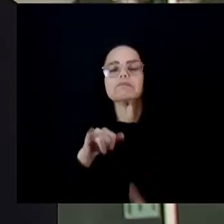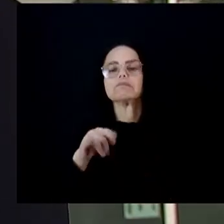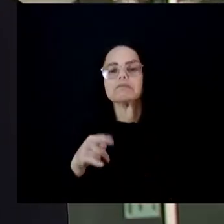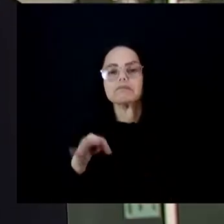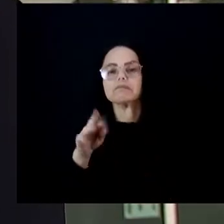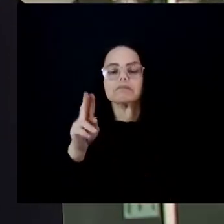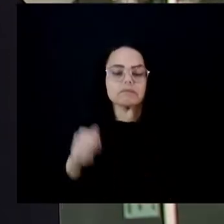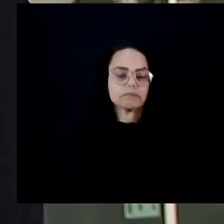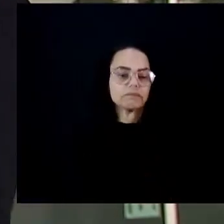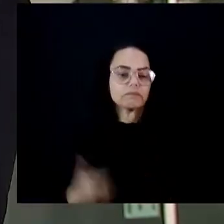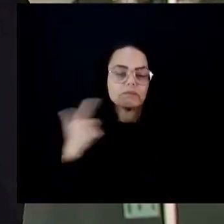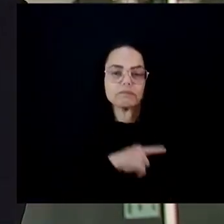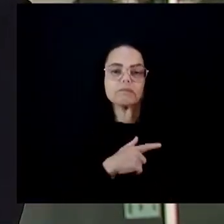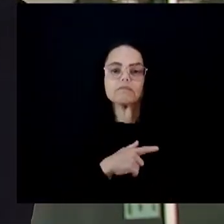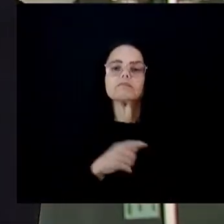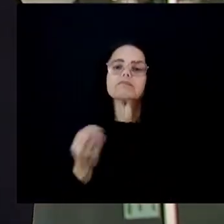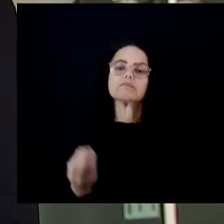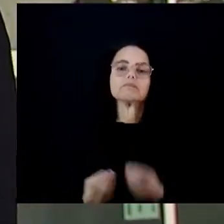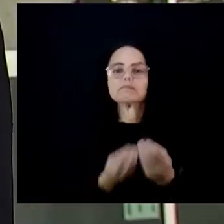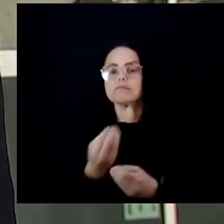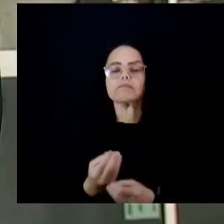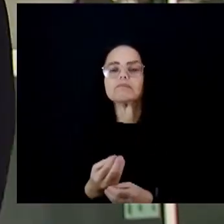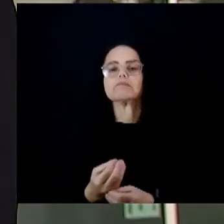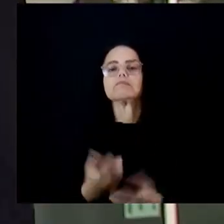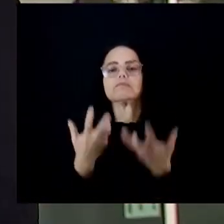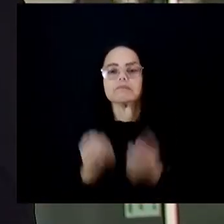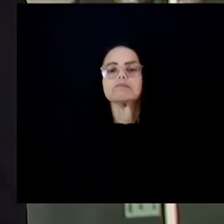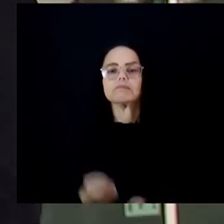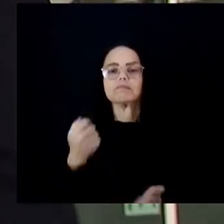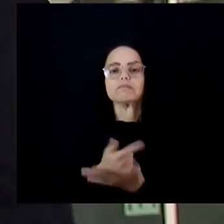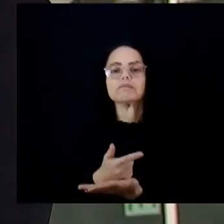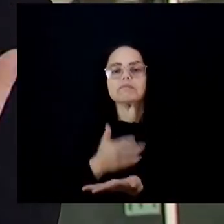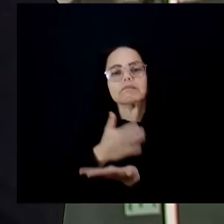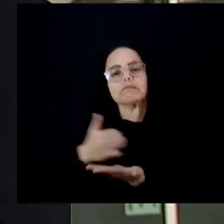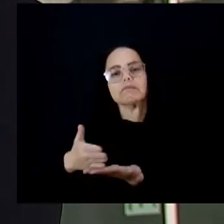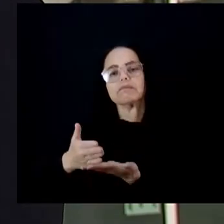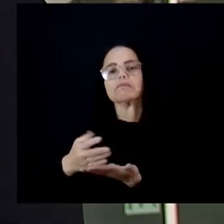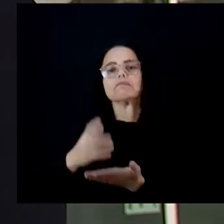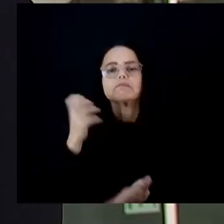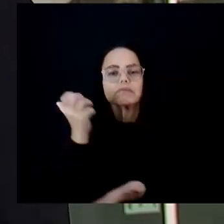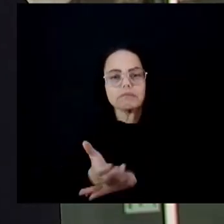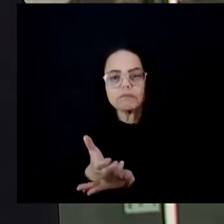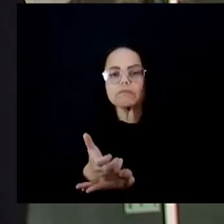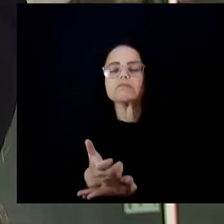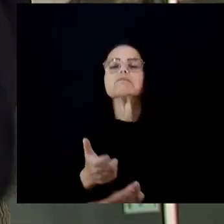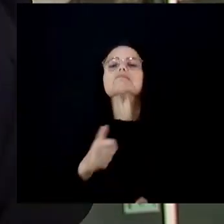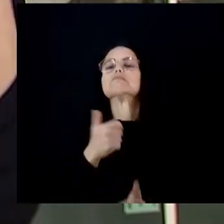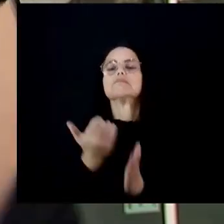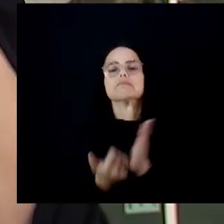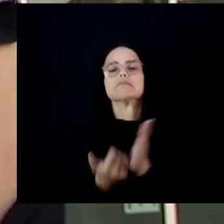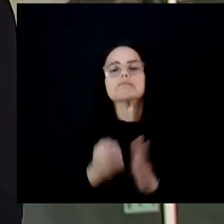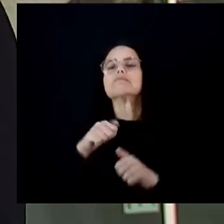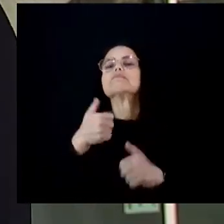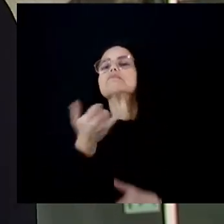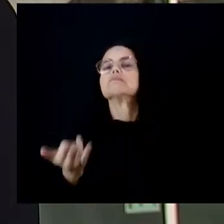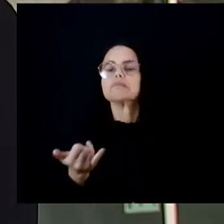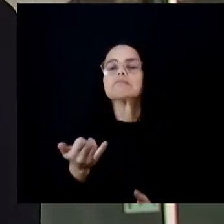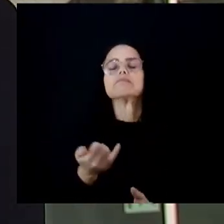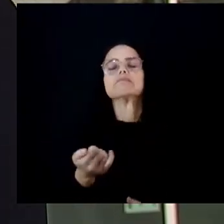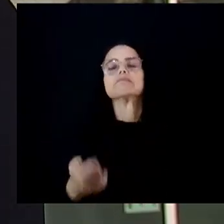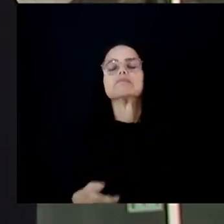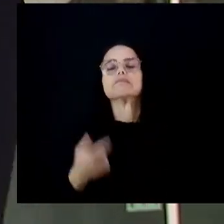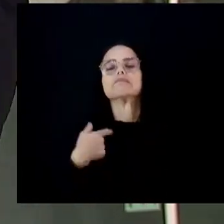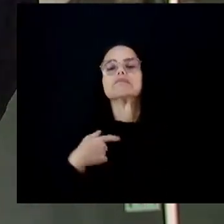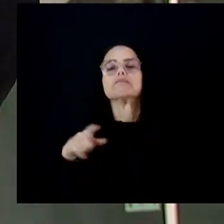as simulações. Olha, se eu aderir, pagar em tantas vezes, se eu pagar à vista, quanto que eu vou ter de desconto, quanto que eu não vou ter. Inclusive nesse mesmo ambiente que ele vai